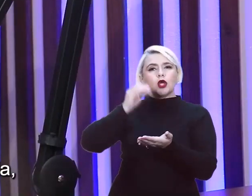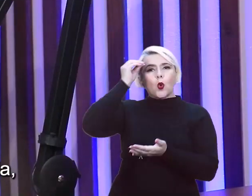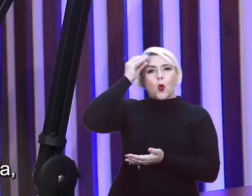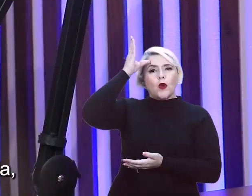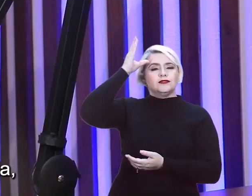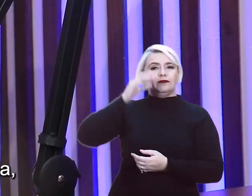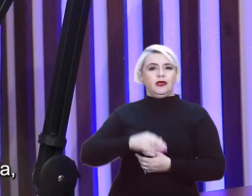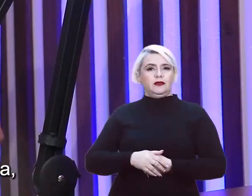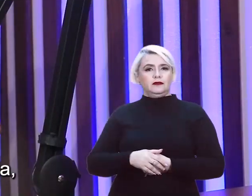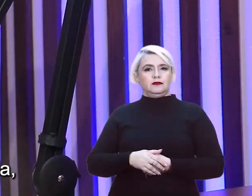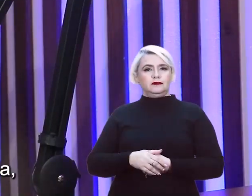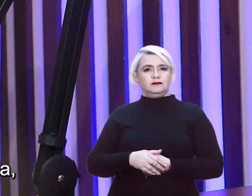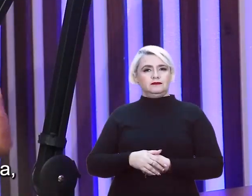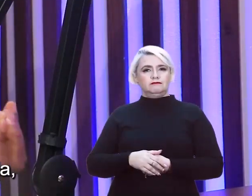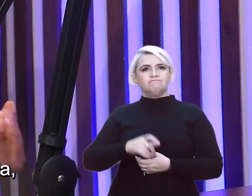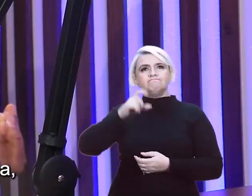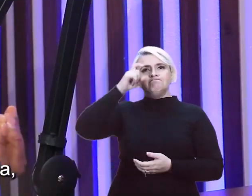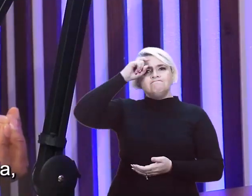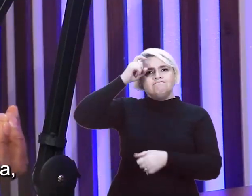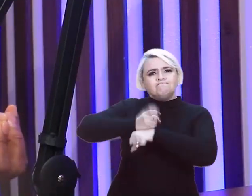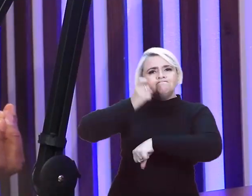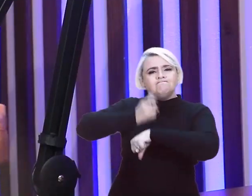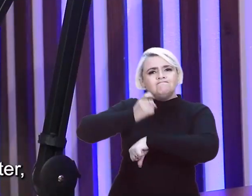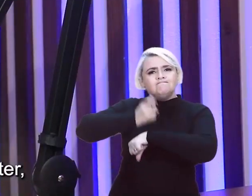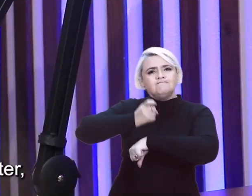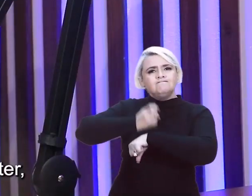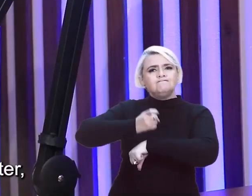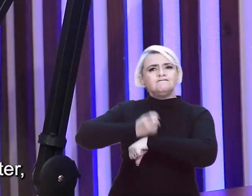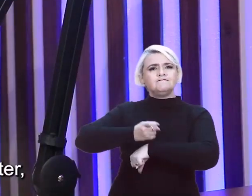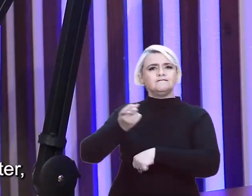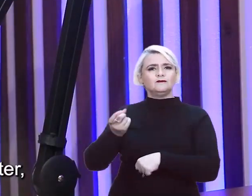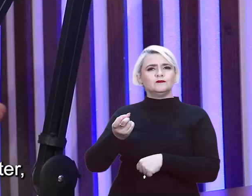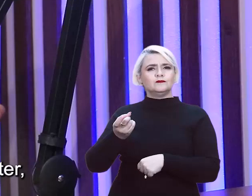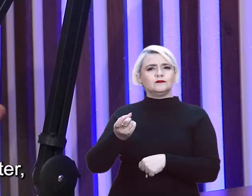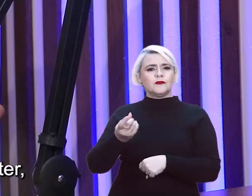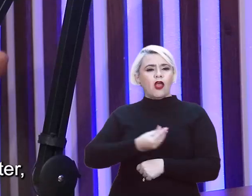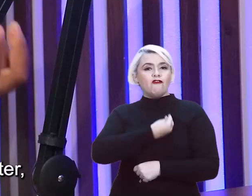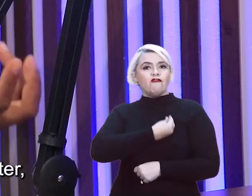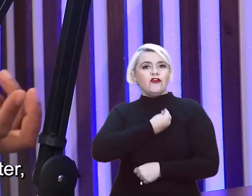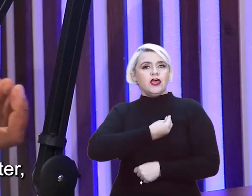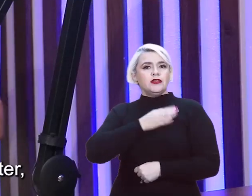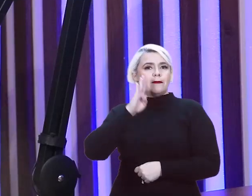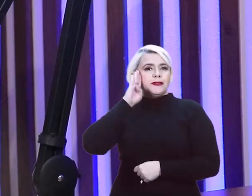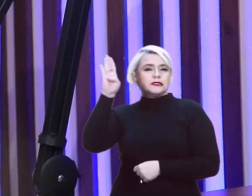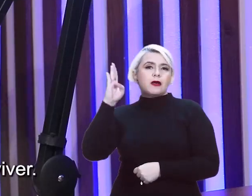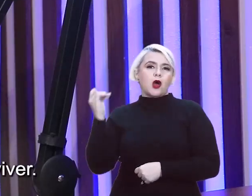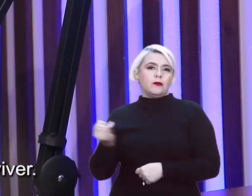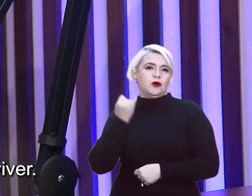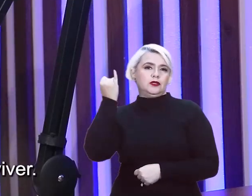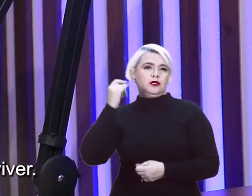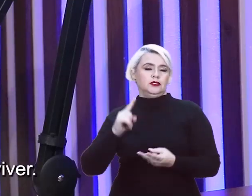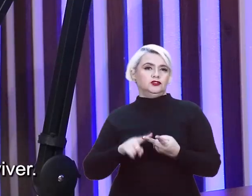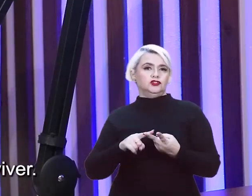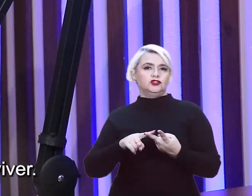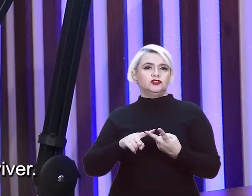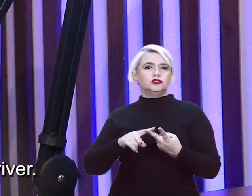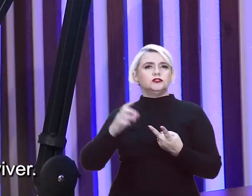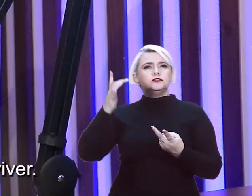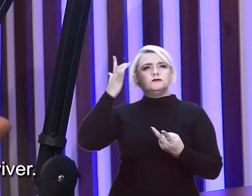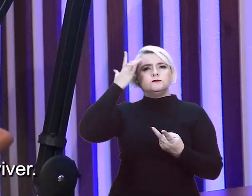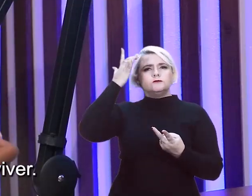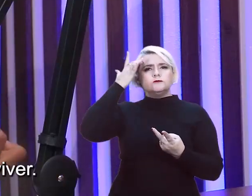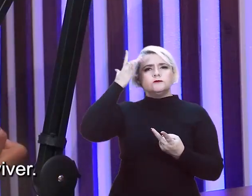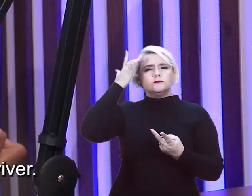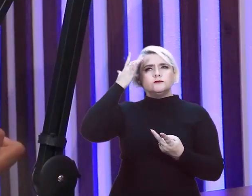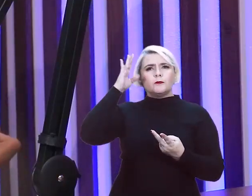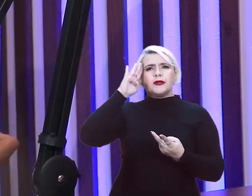que ignora a essência da vida, que ignora a essência do caráter, que ignora a